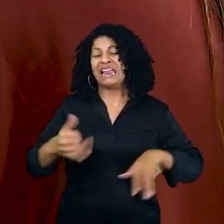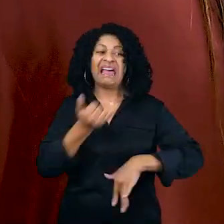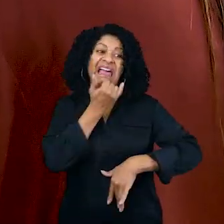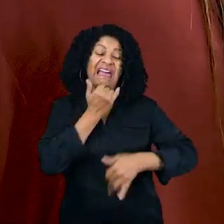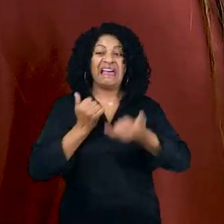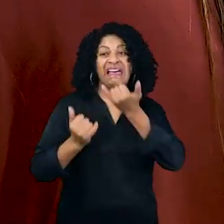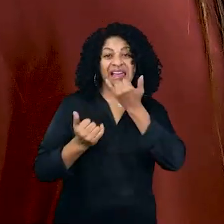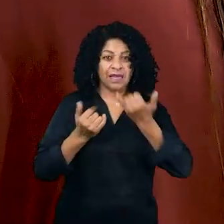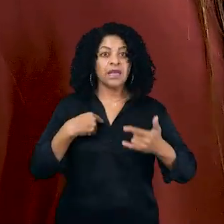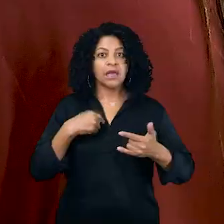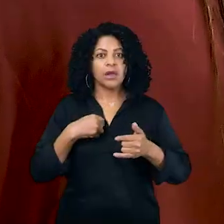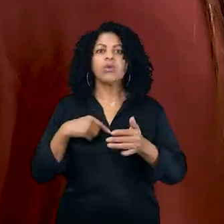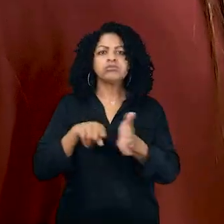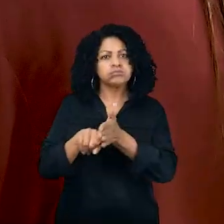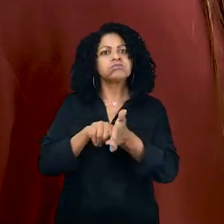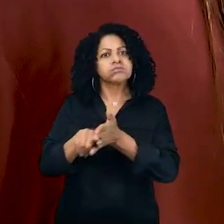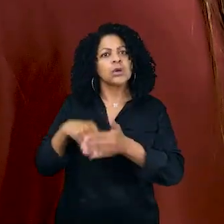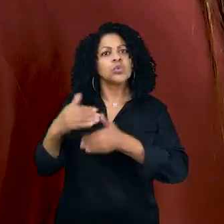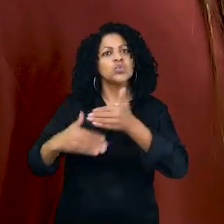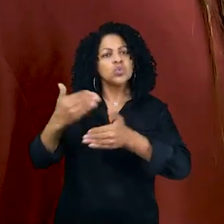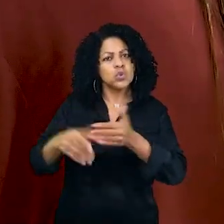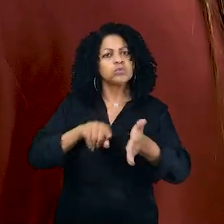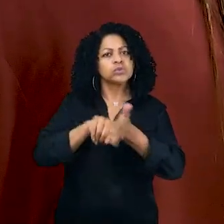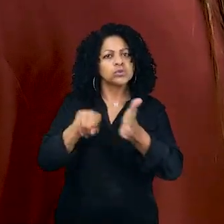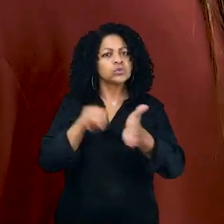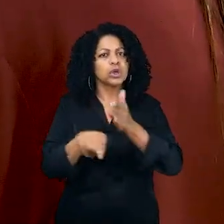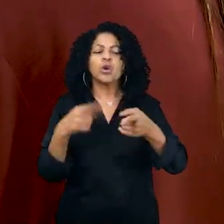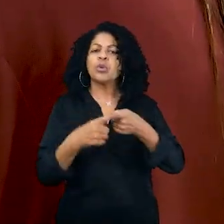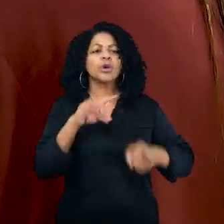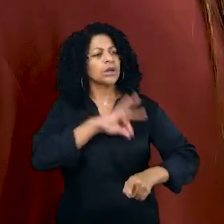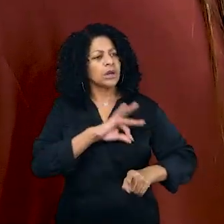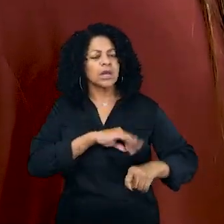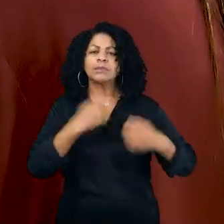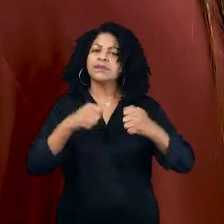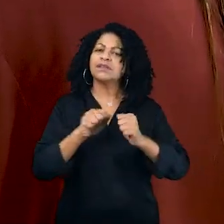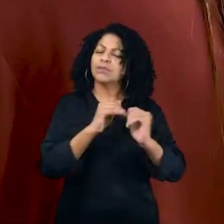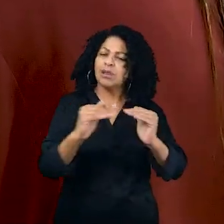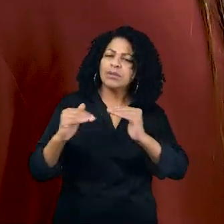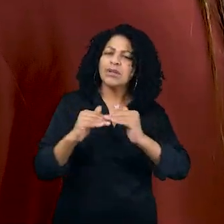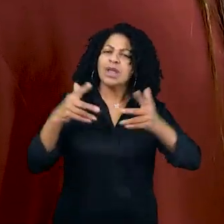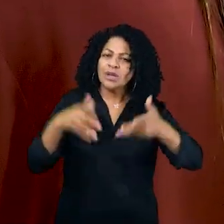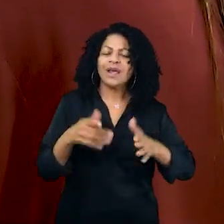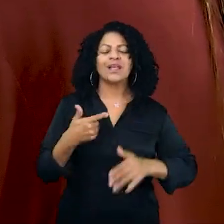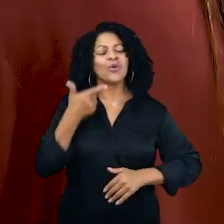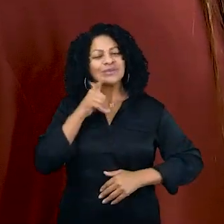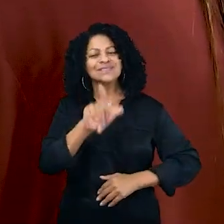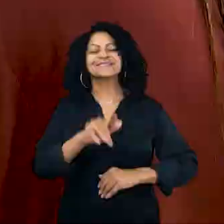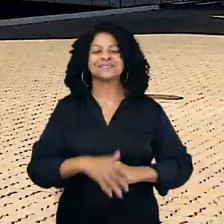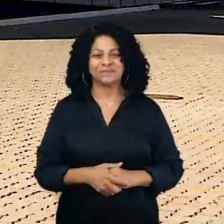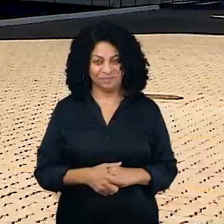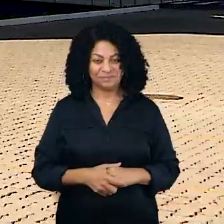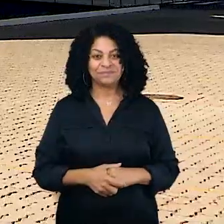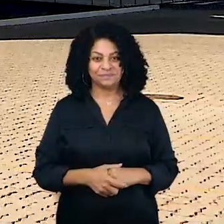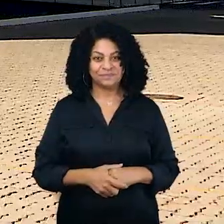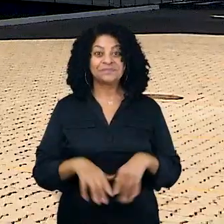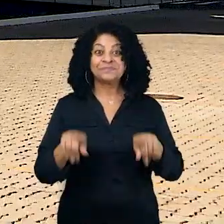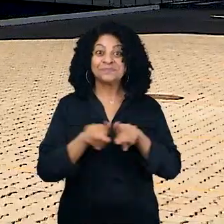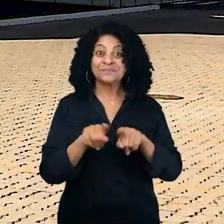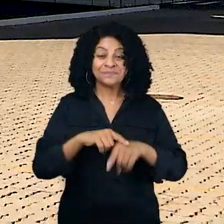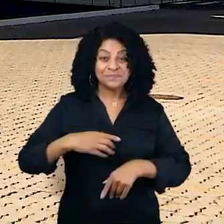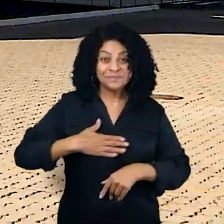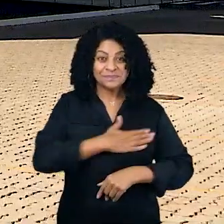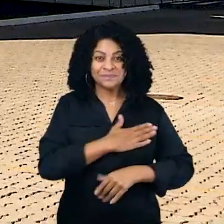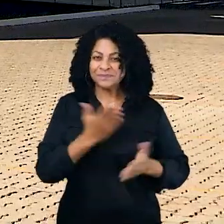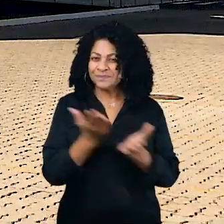tal, e ao longo do tempo fui questionando e querendo a equiparação salarial até que eu consegui. Para combater